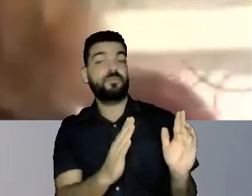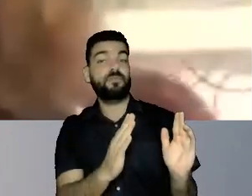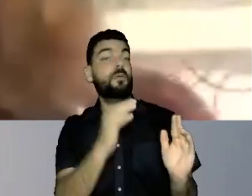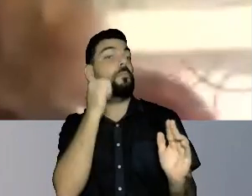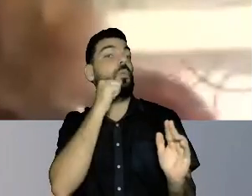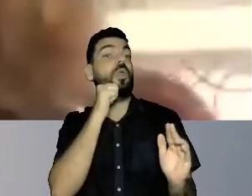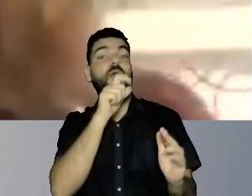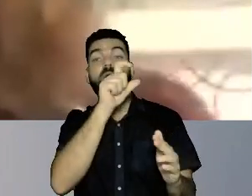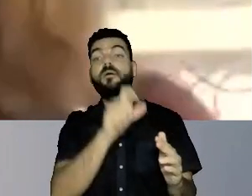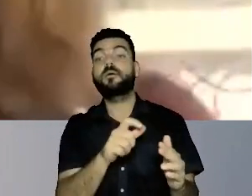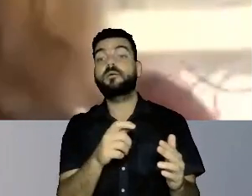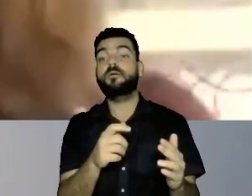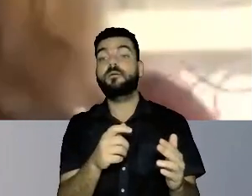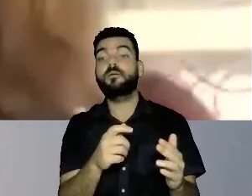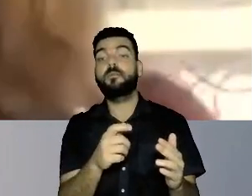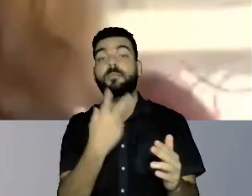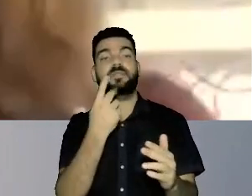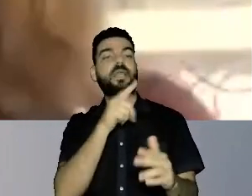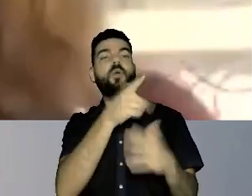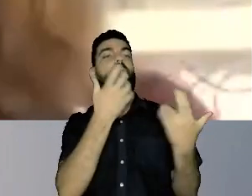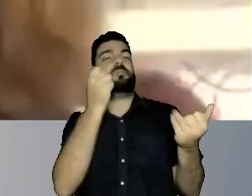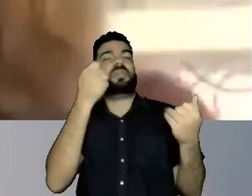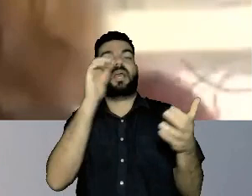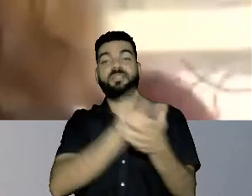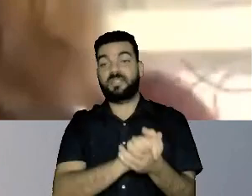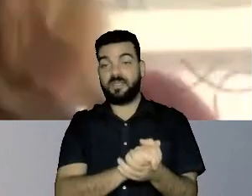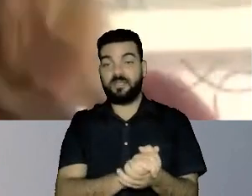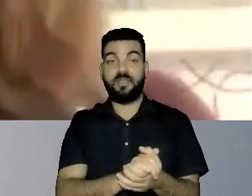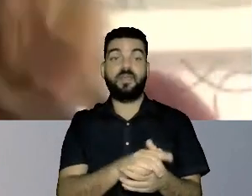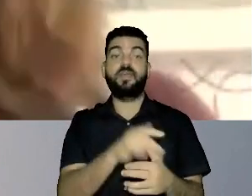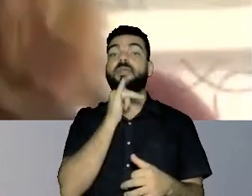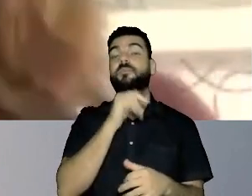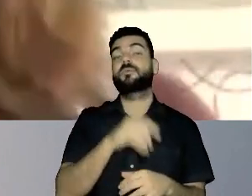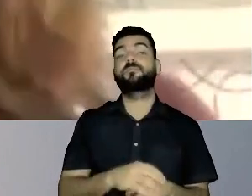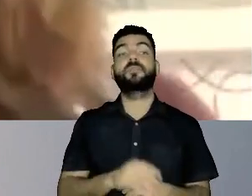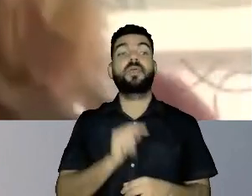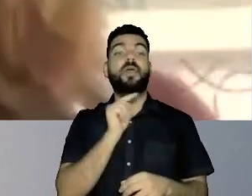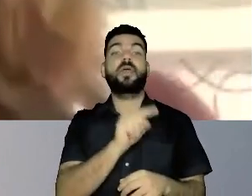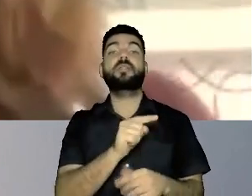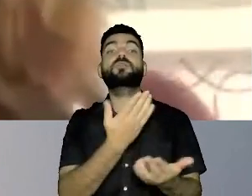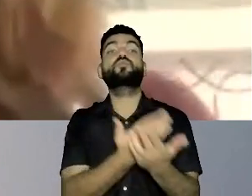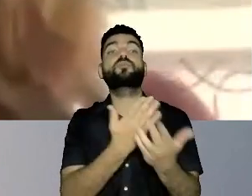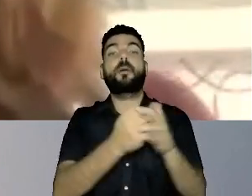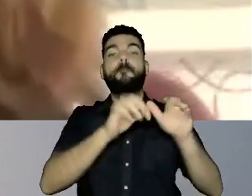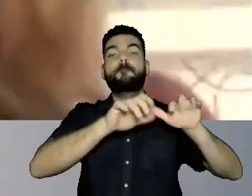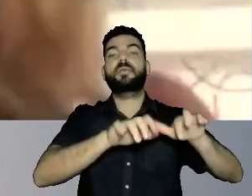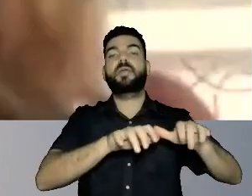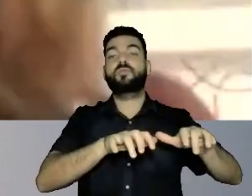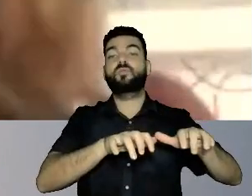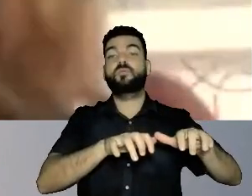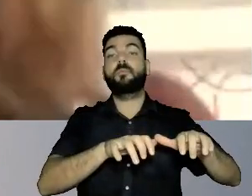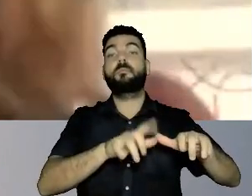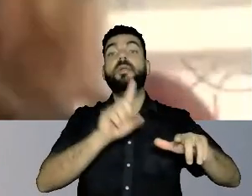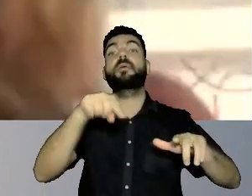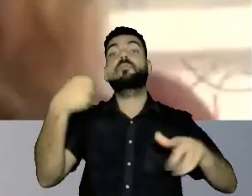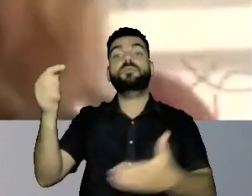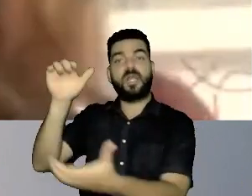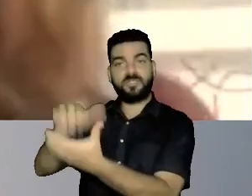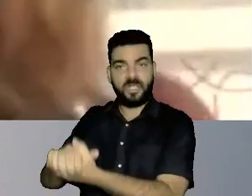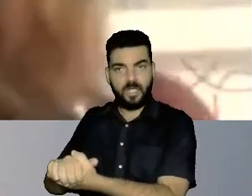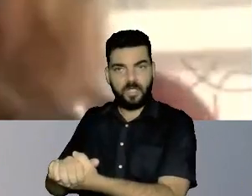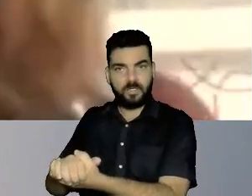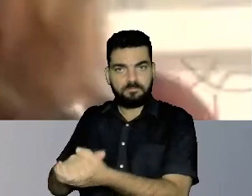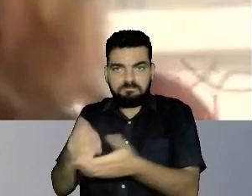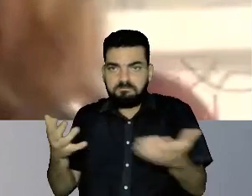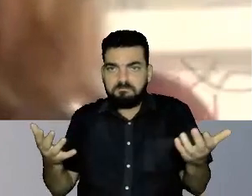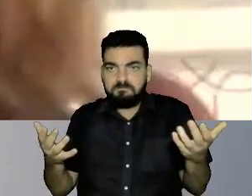para classificar uma mulher, né, que faziam essas coisas, para ser uma mulher bem casada. A mulher estudava piano para quê?